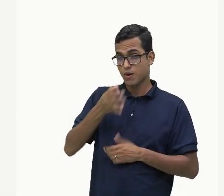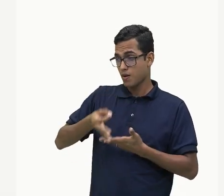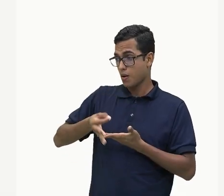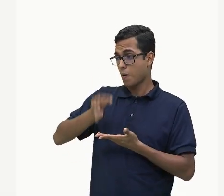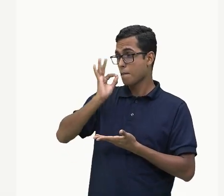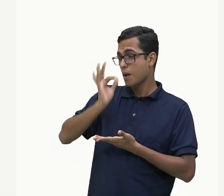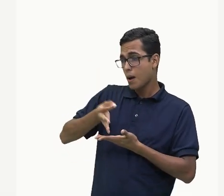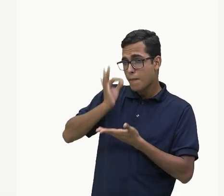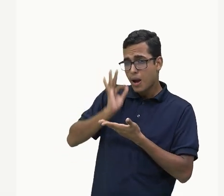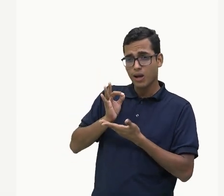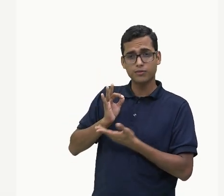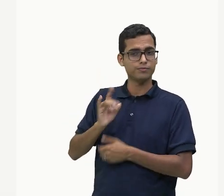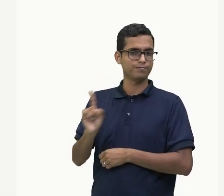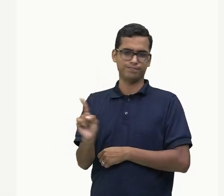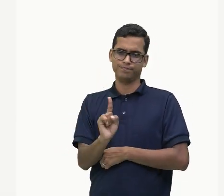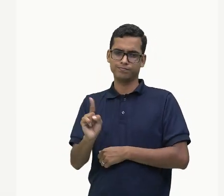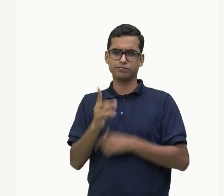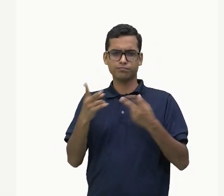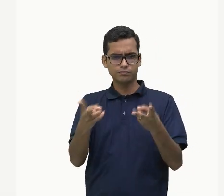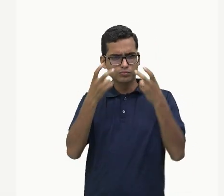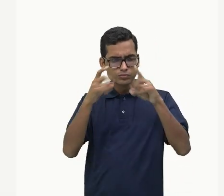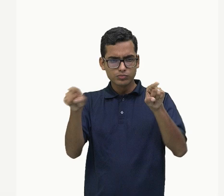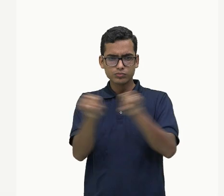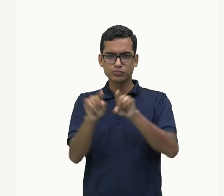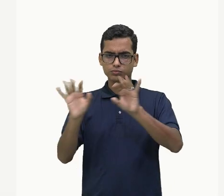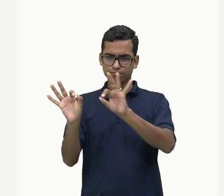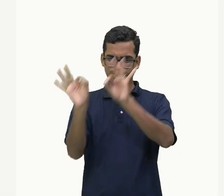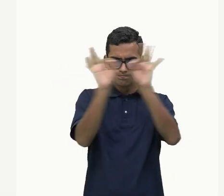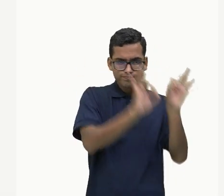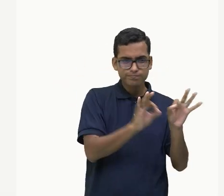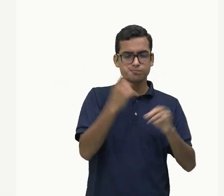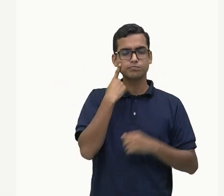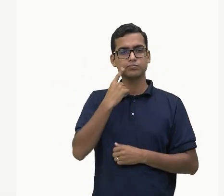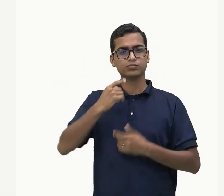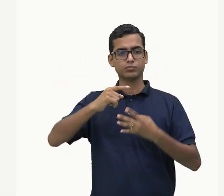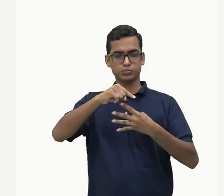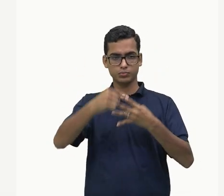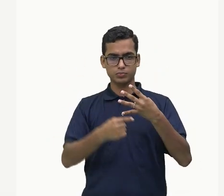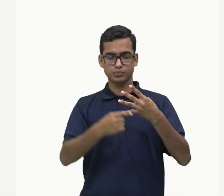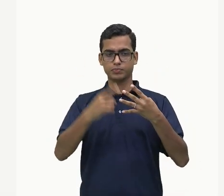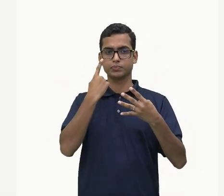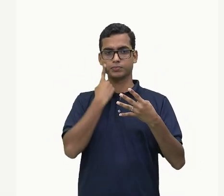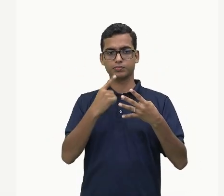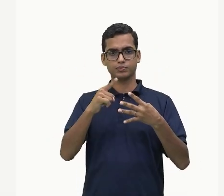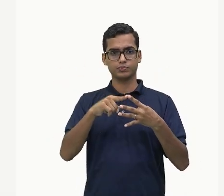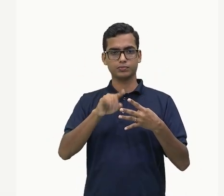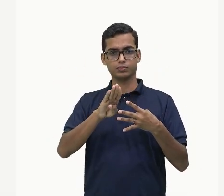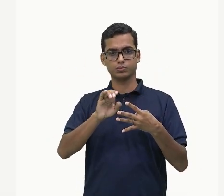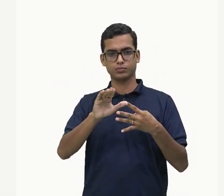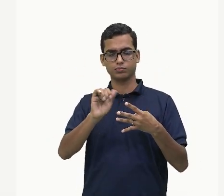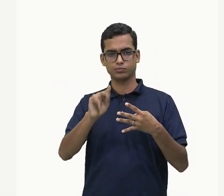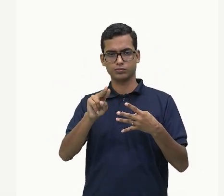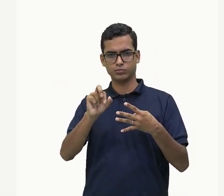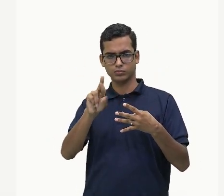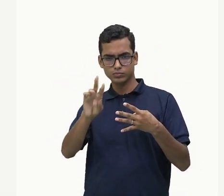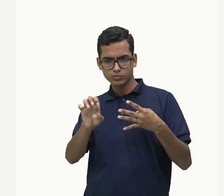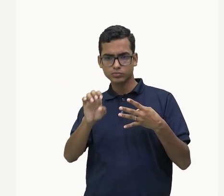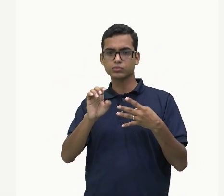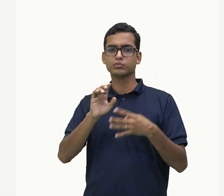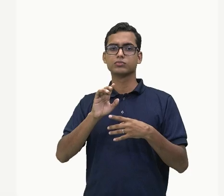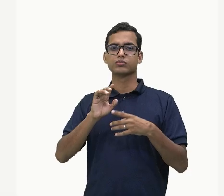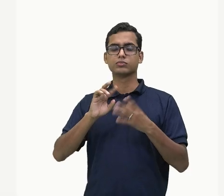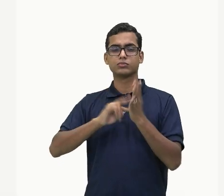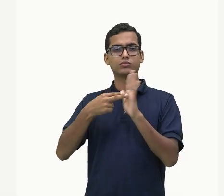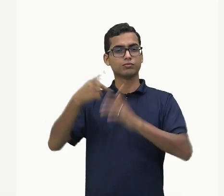Olha só, nós temos então as alternativas aqui, né? Letra A, because, significa o porquê, nós já vimos